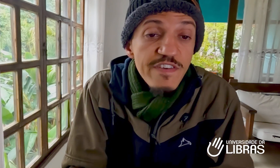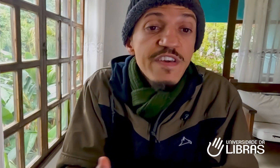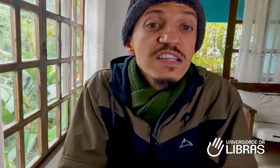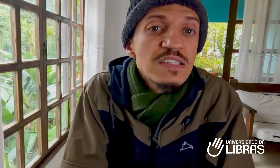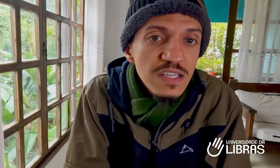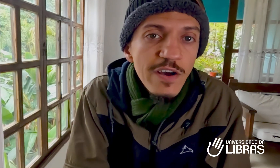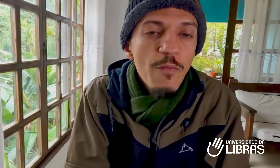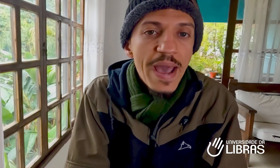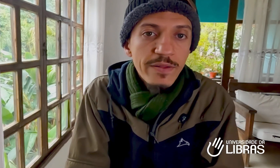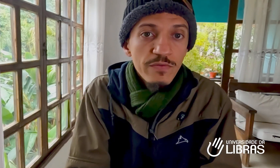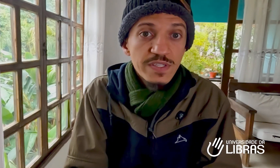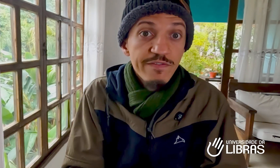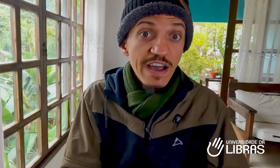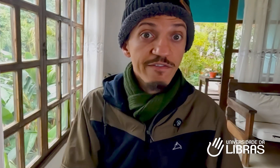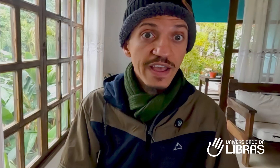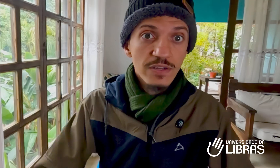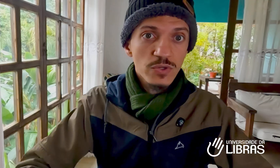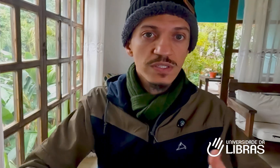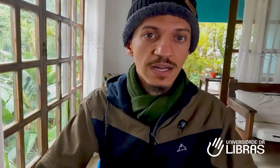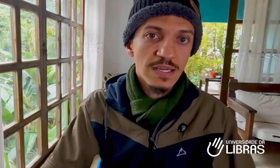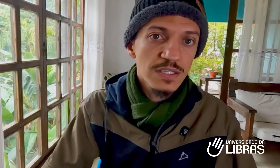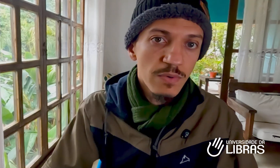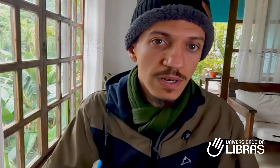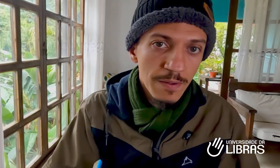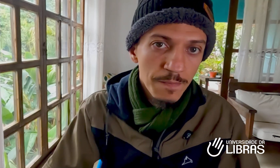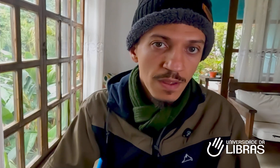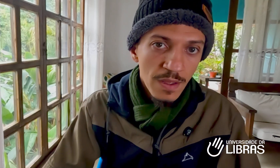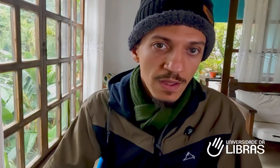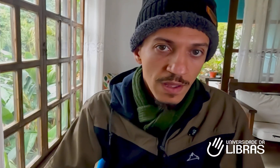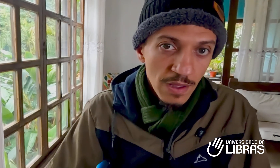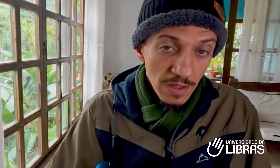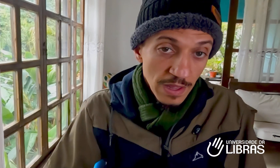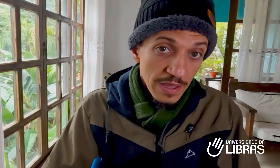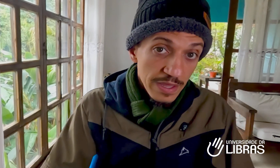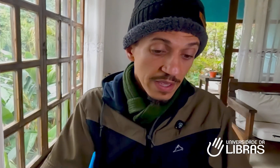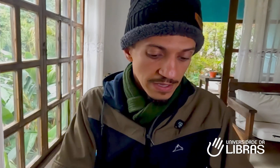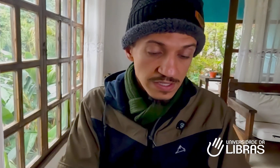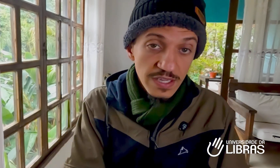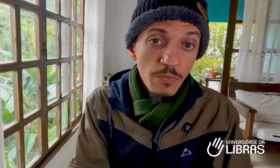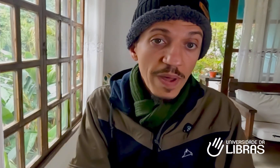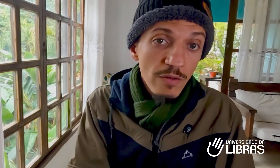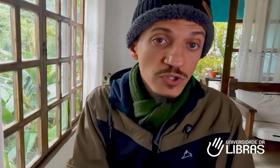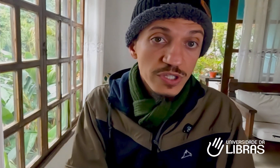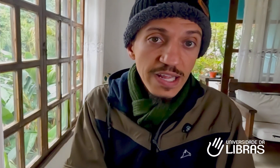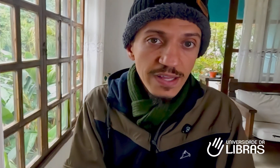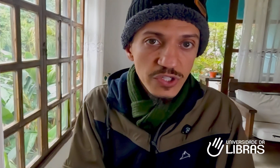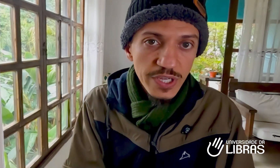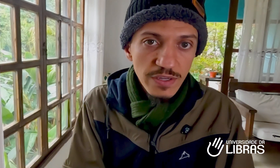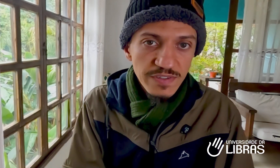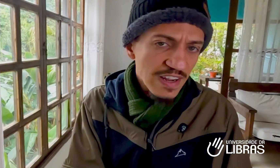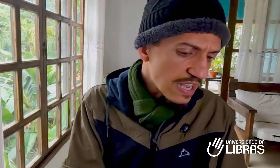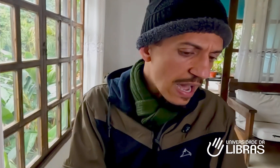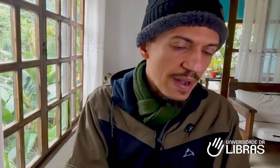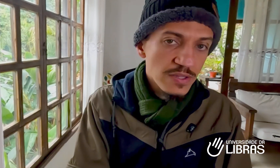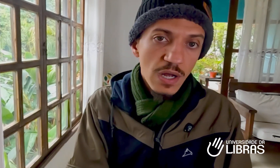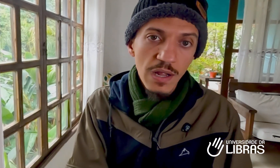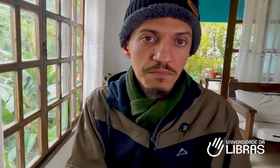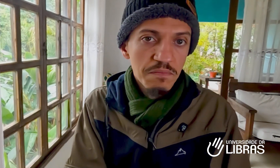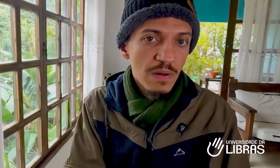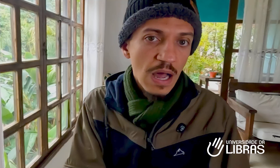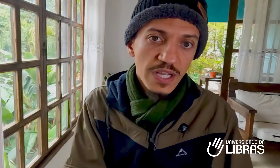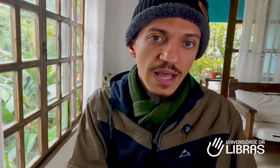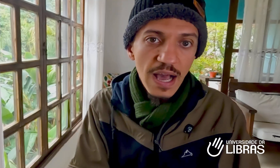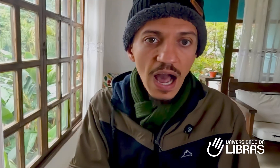você vivencia o método, você vai vendo a sua sinalização ali. E se no período de 30 dias você fala assim, Madison,